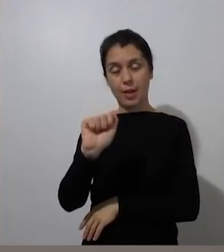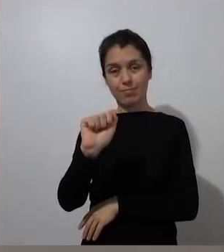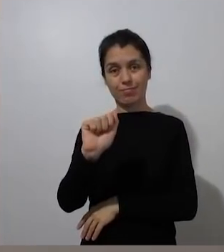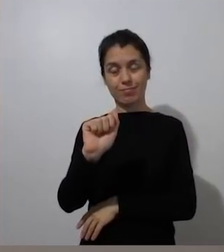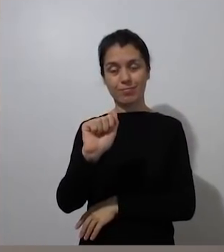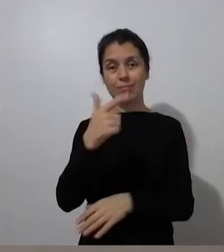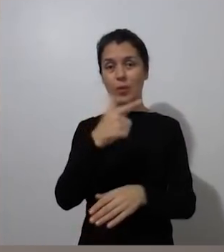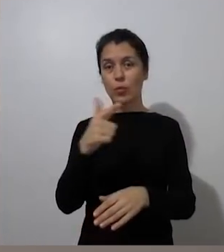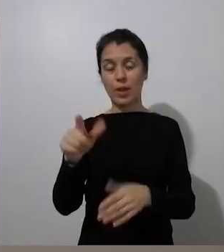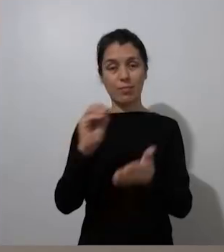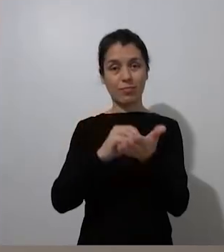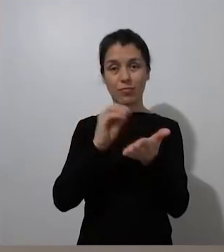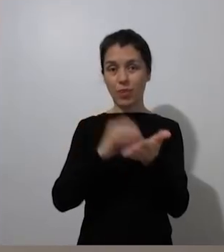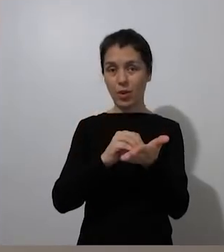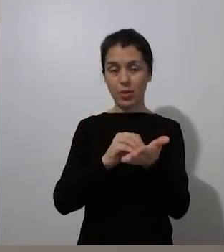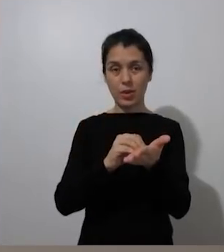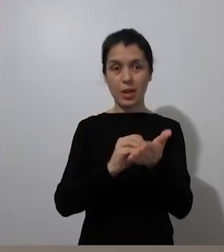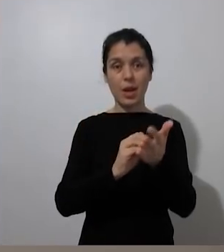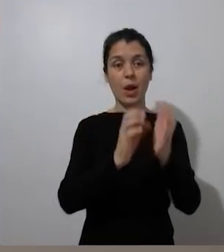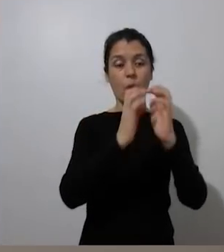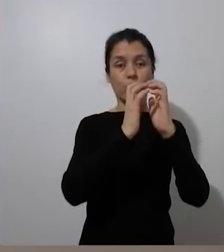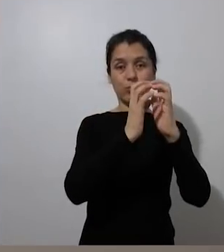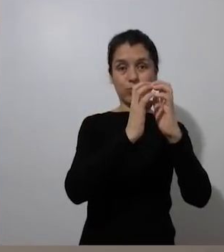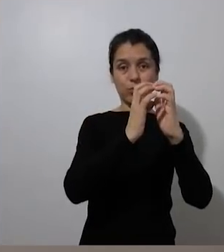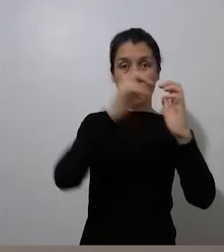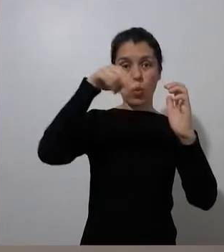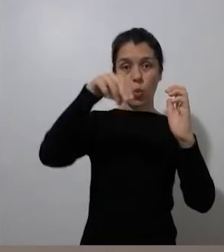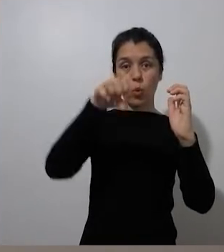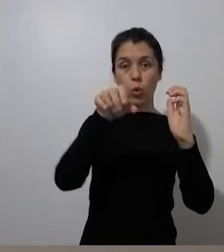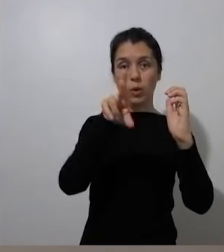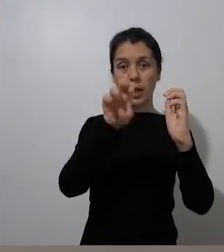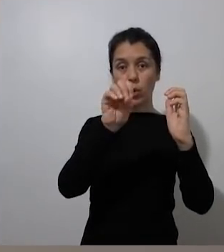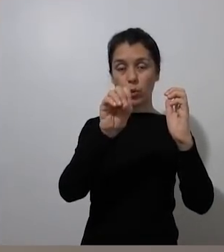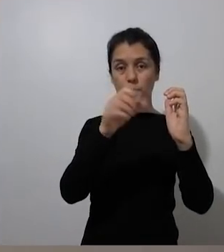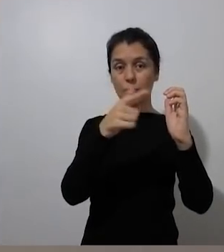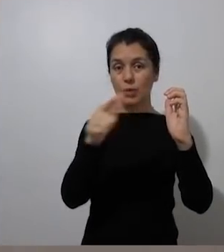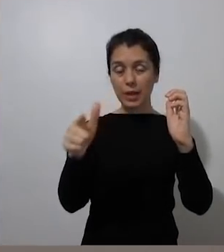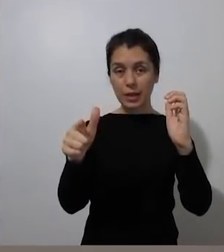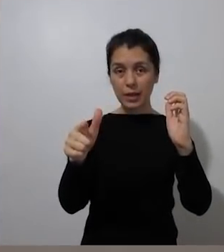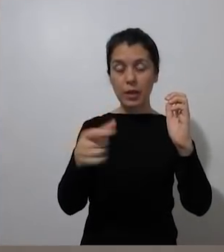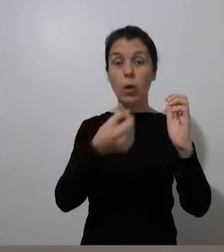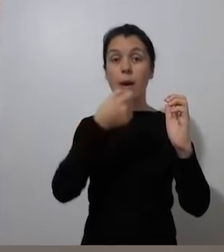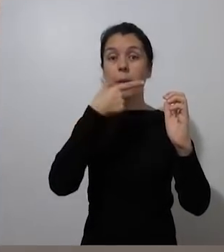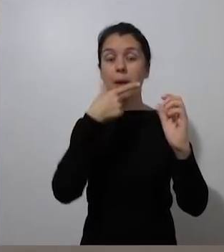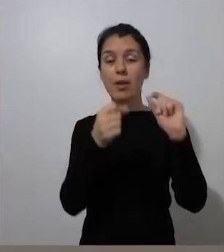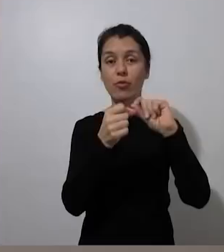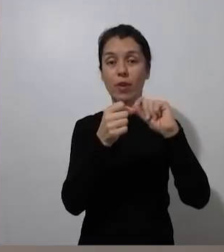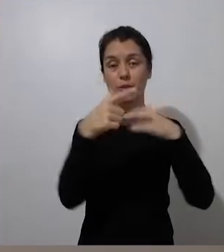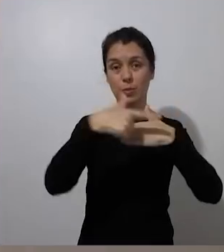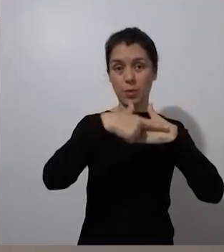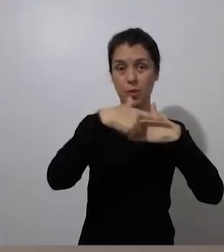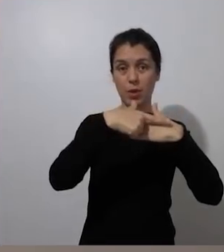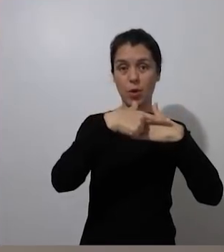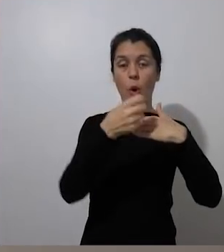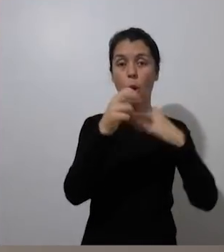neurotransmissores? Acontece que o neurotransmissor não é produzido equilibradamente. E aí então o remédio vai fazer o papel. Ou ele